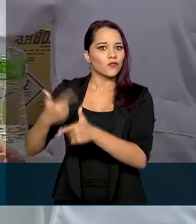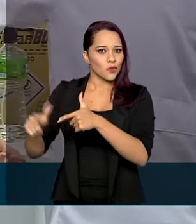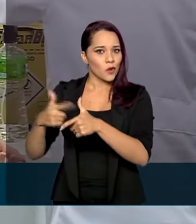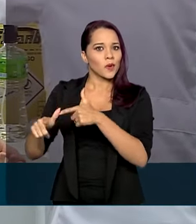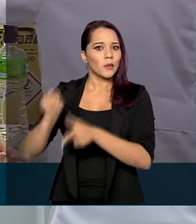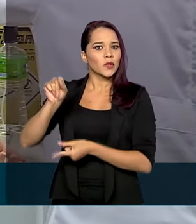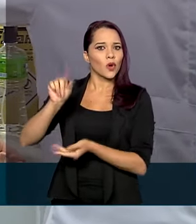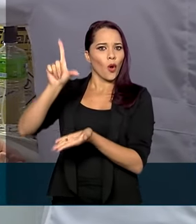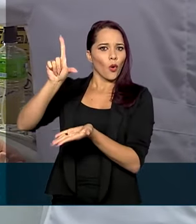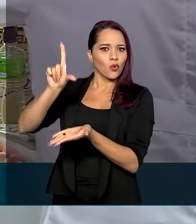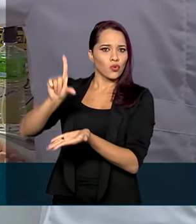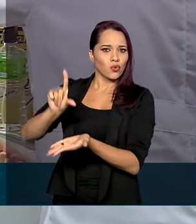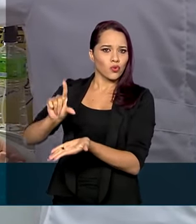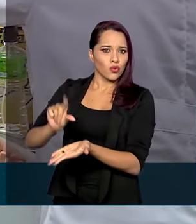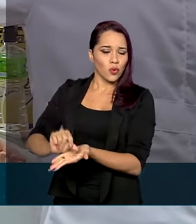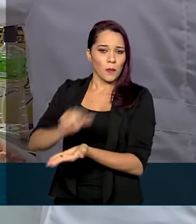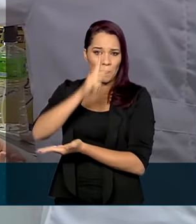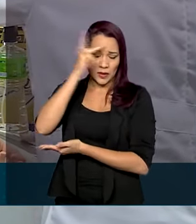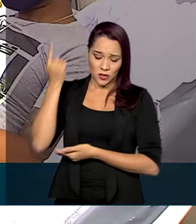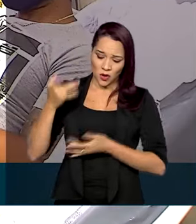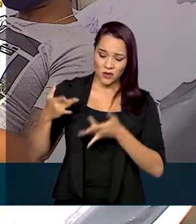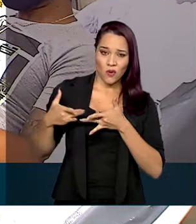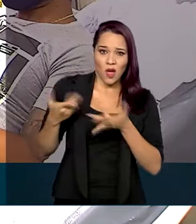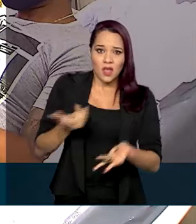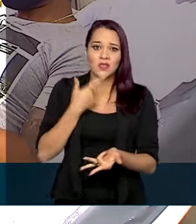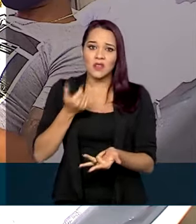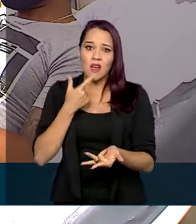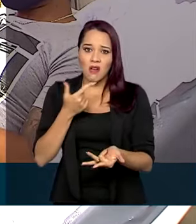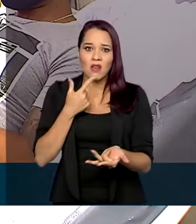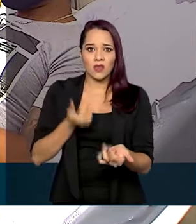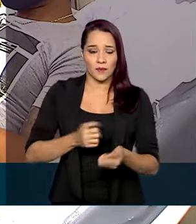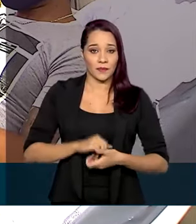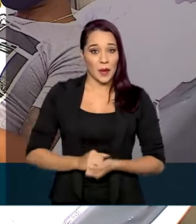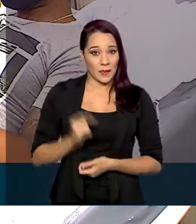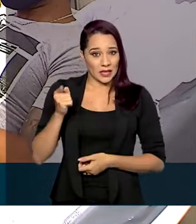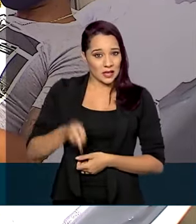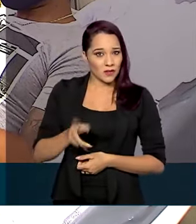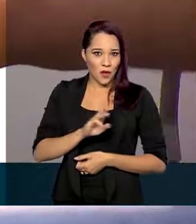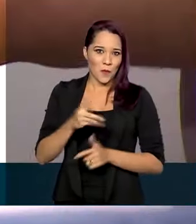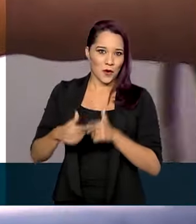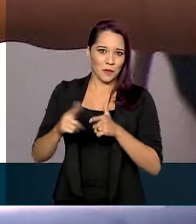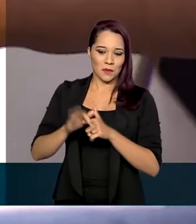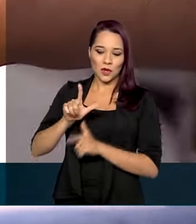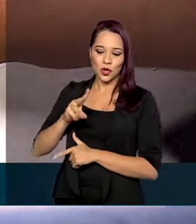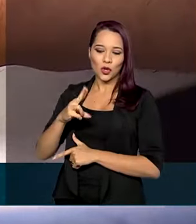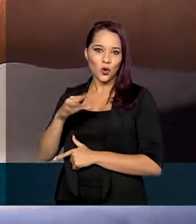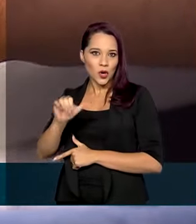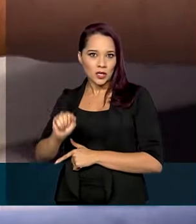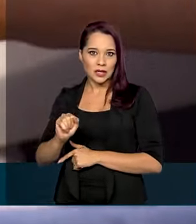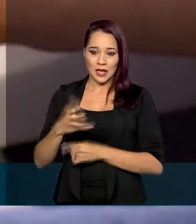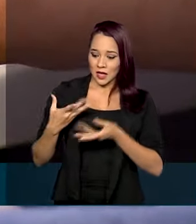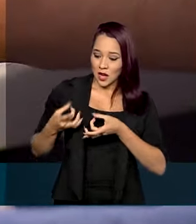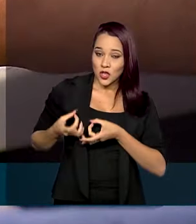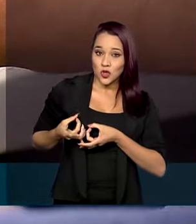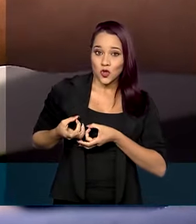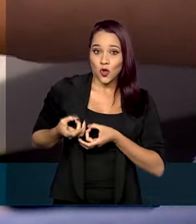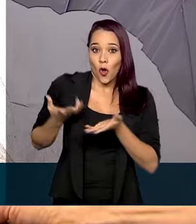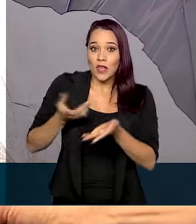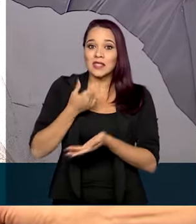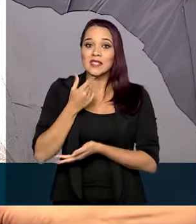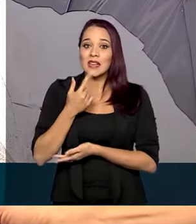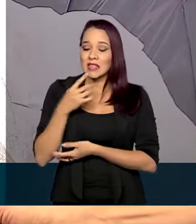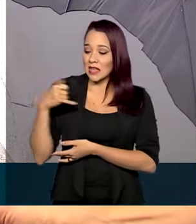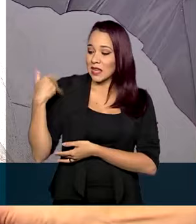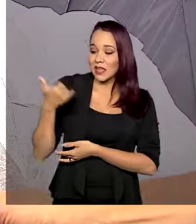fizeram com que menos pessoas doassem sangue. Mas esse não é o caso de Lucas, doador desde os 18 anos.